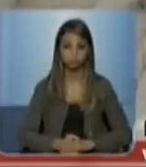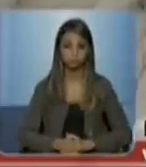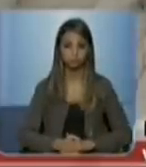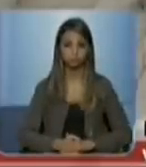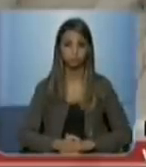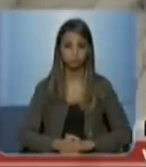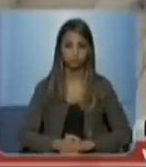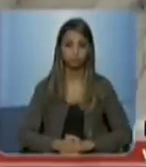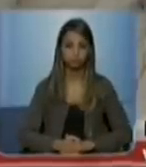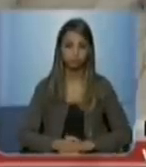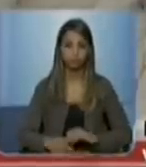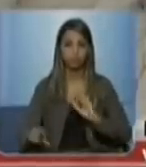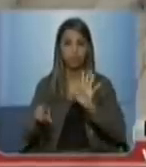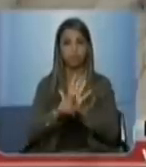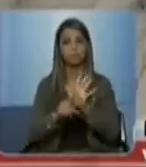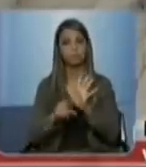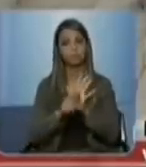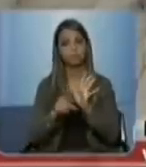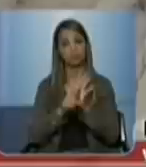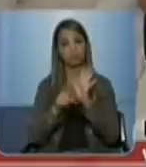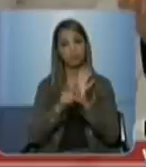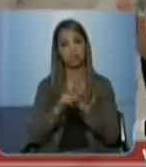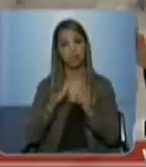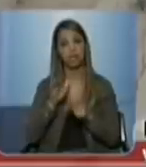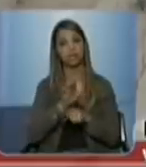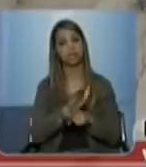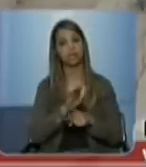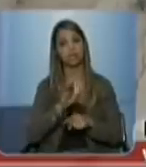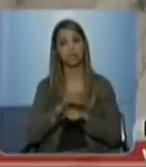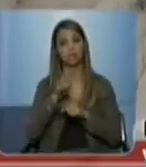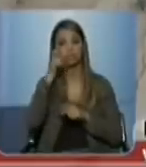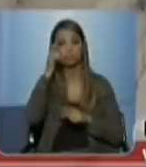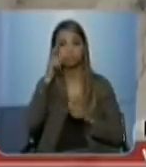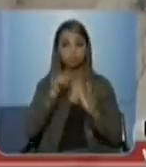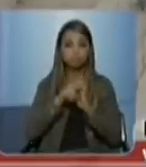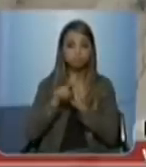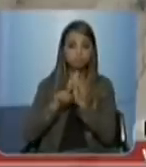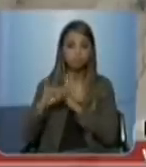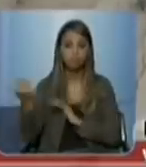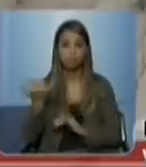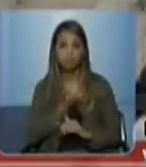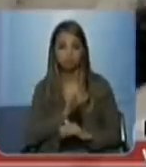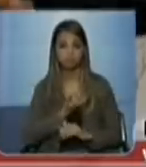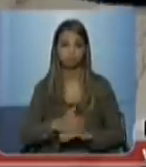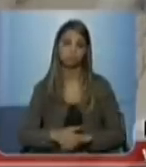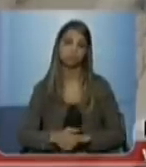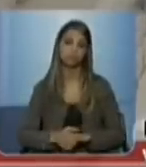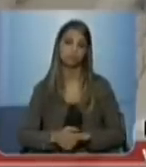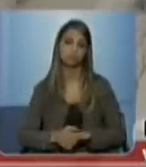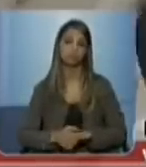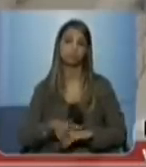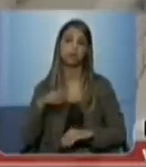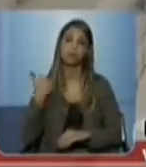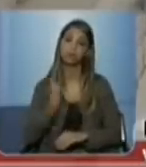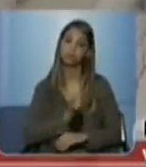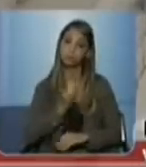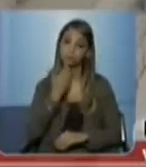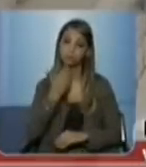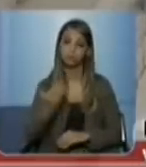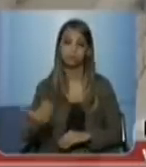mais apropriada também para ajudar a investigar essas denúncias e sobretudo nós